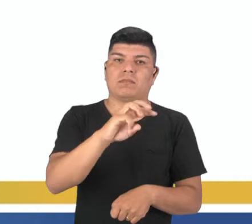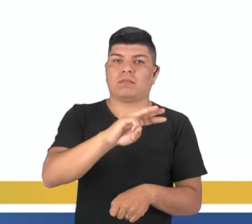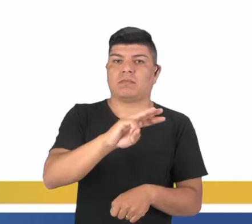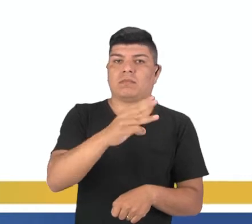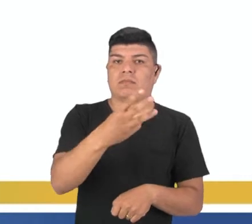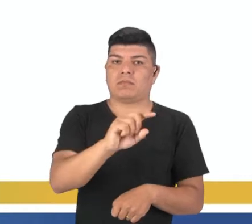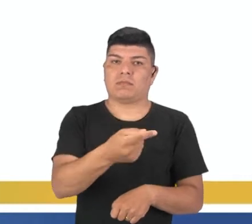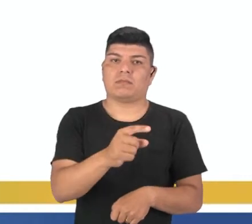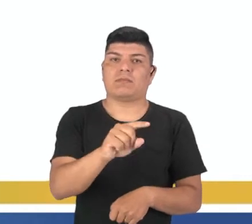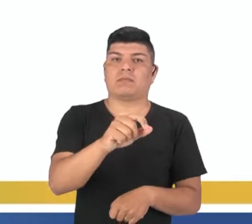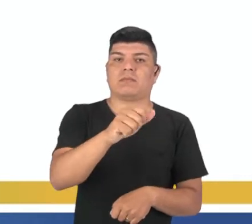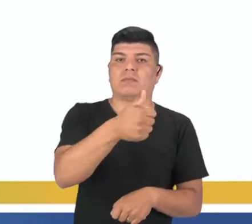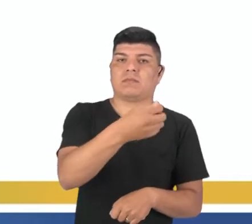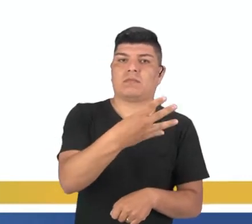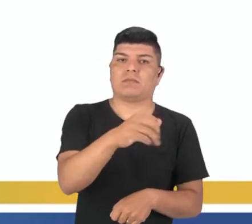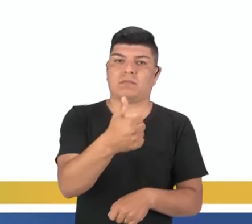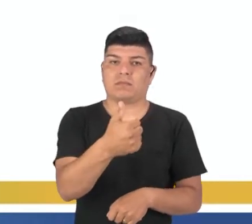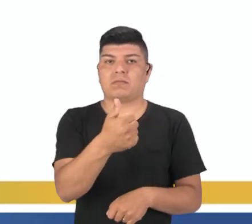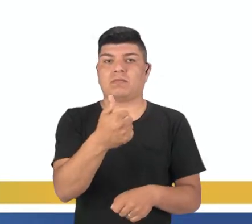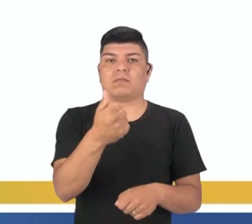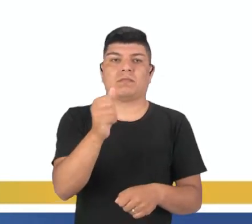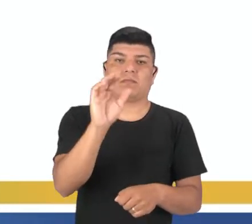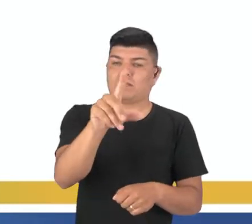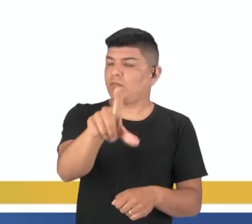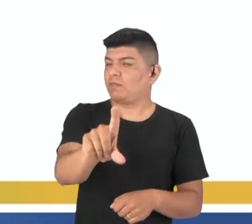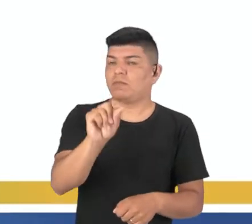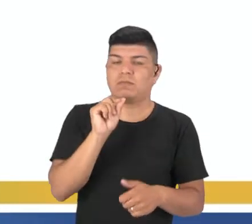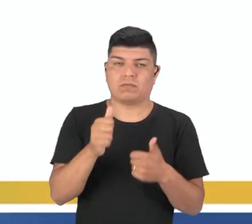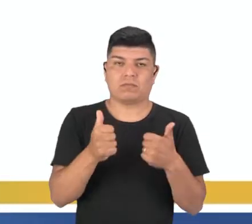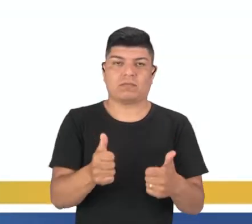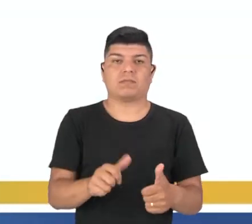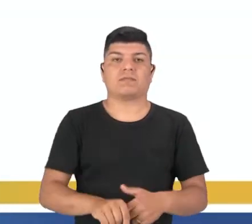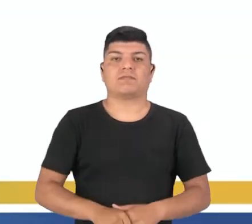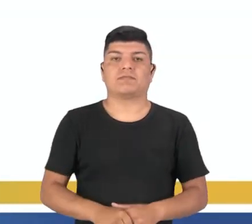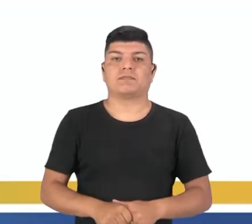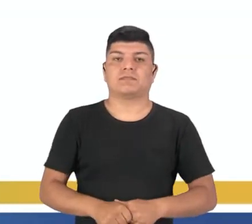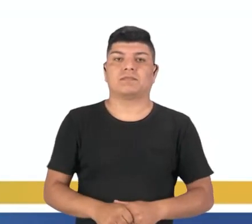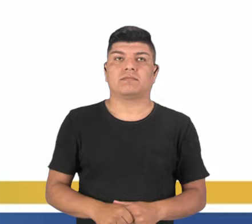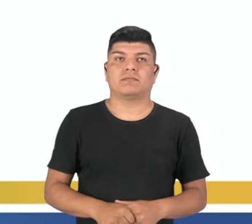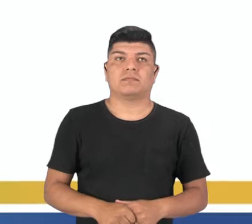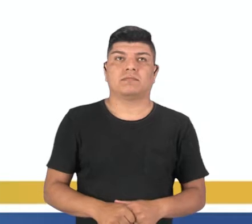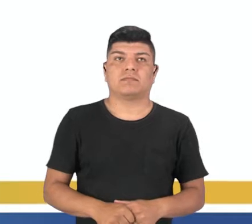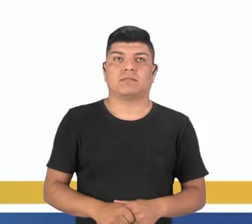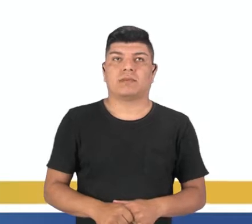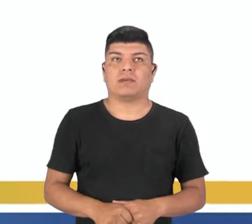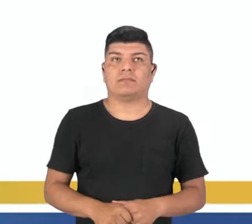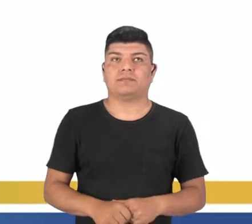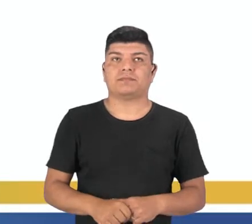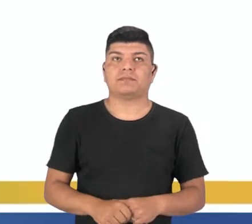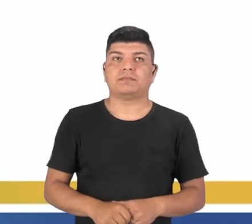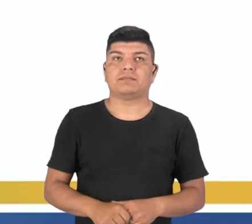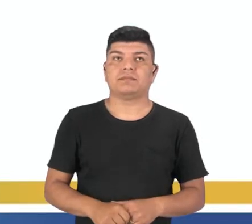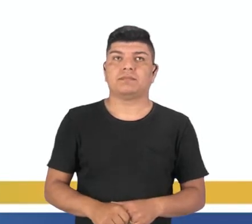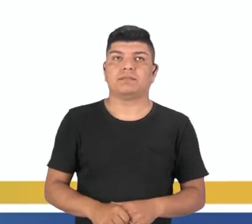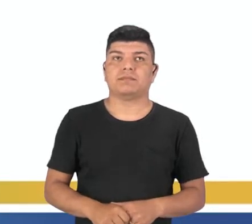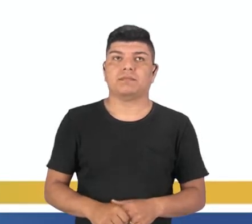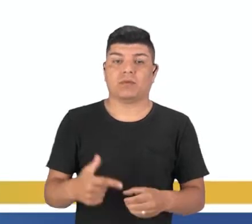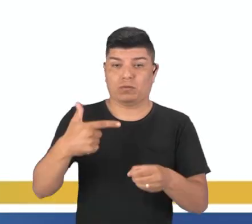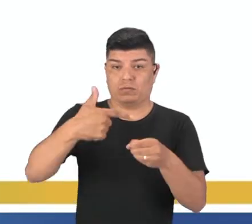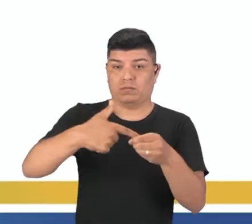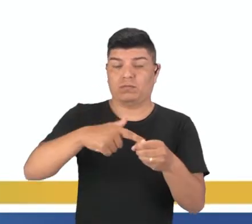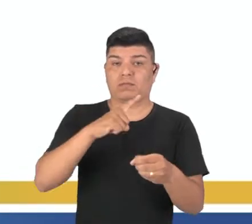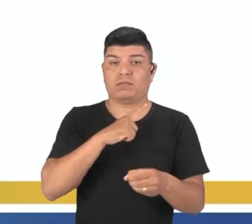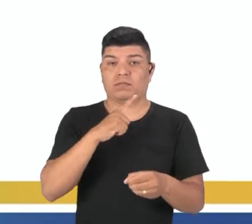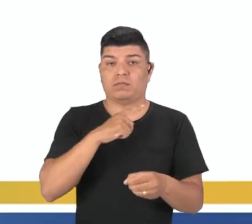3,14, 3,141. Então, fica ao seu critério, tudo bem? Então, problema 1. Um tanque de